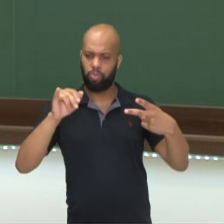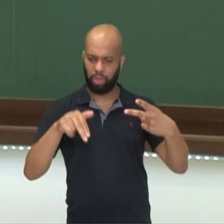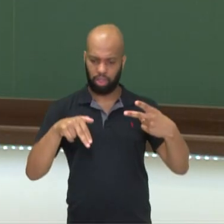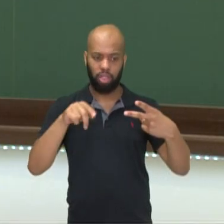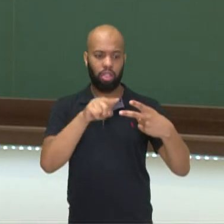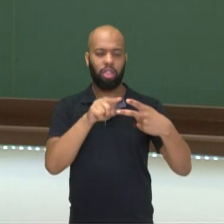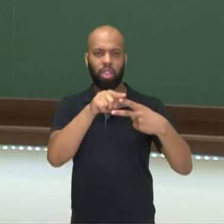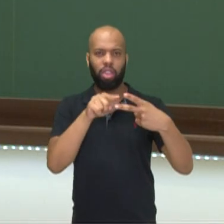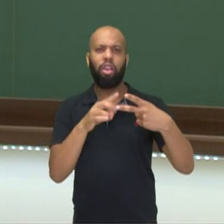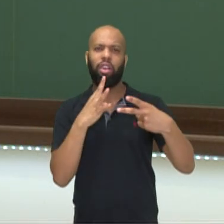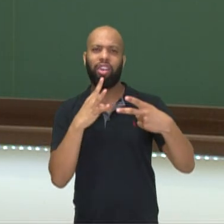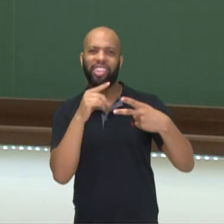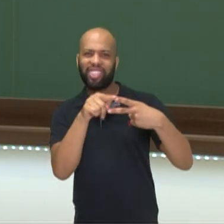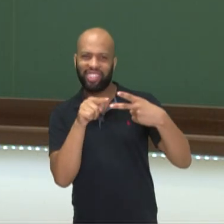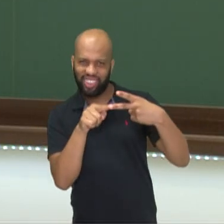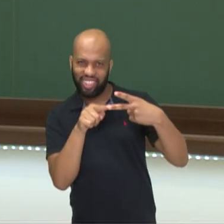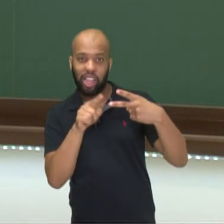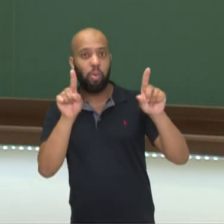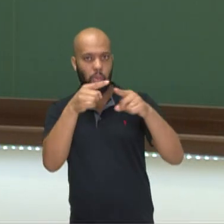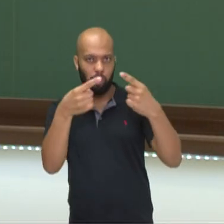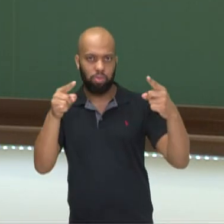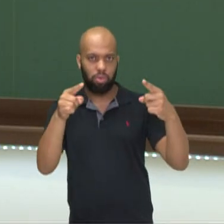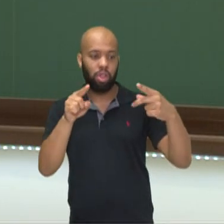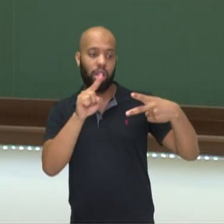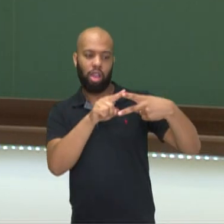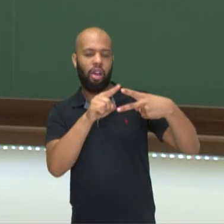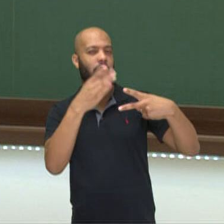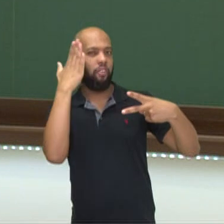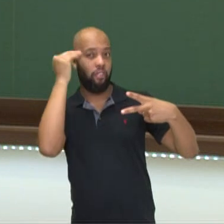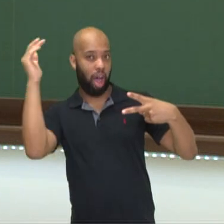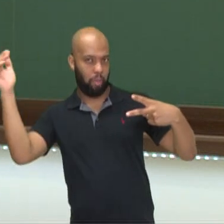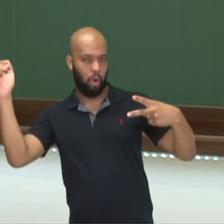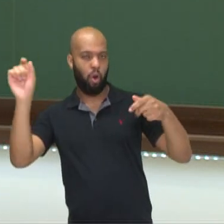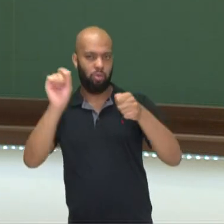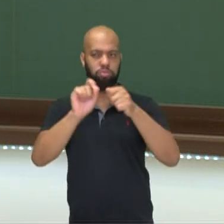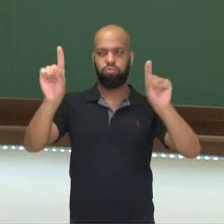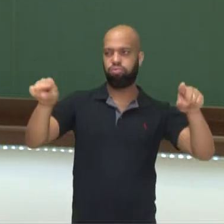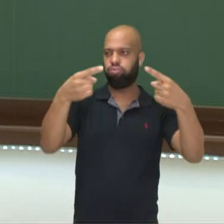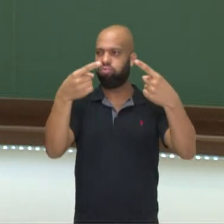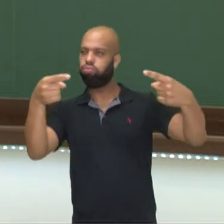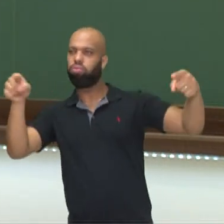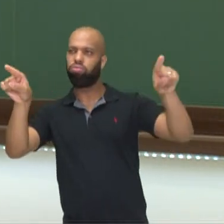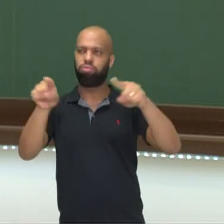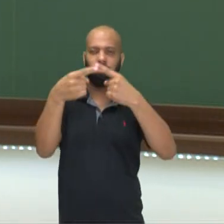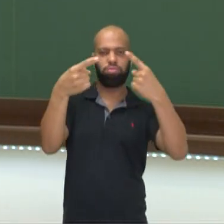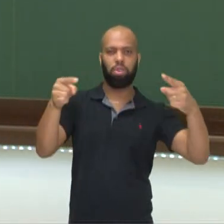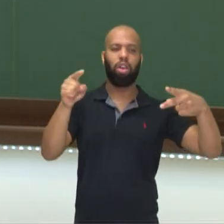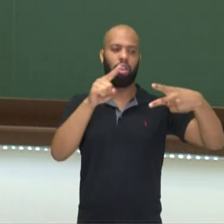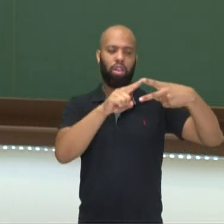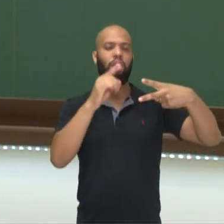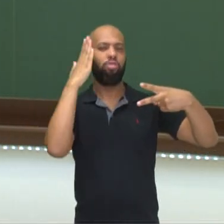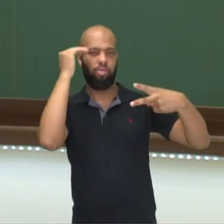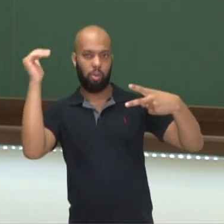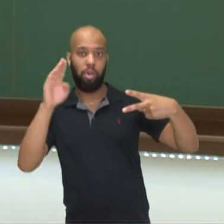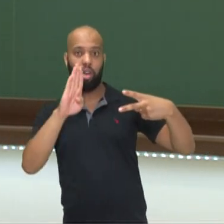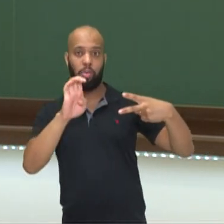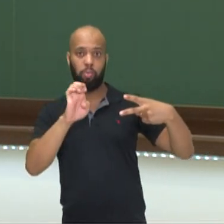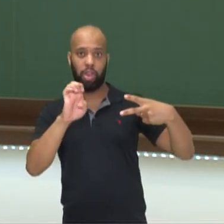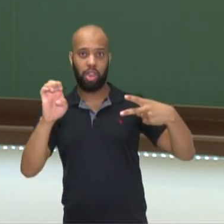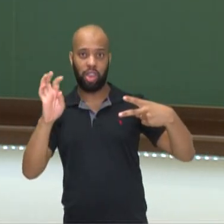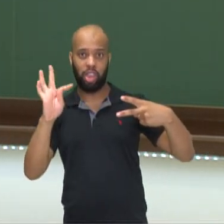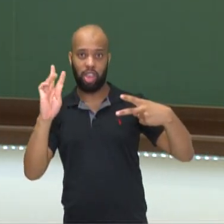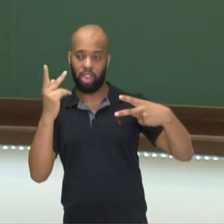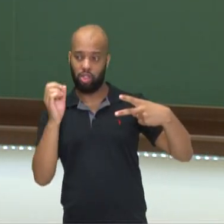nessas duas pessoas? Eu acredito que o Beethoven vocês já ouviram falar de algum jeito, em algum momento, ou até mesmo